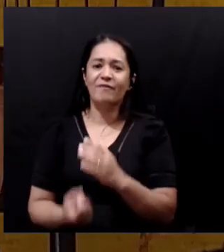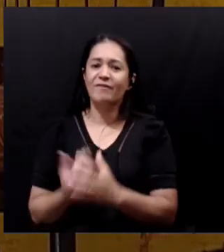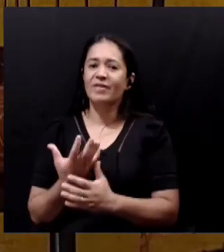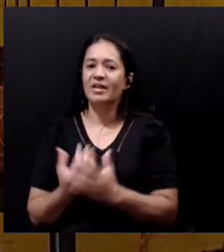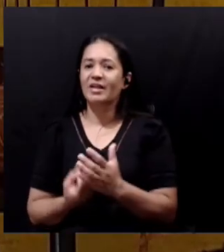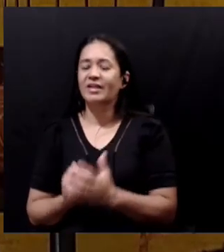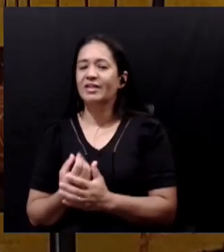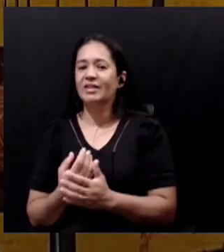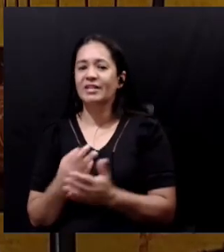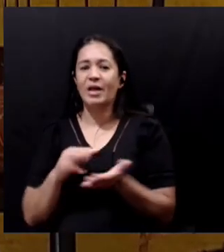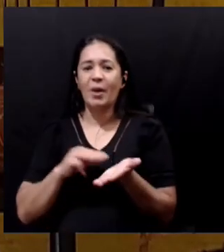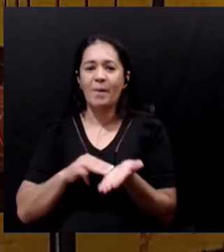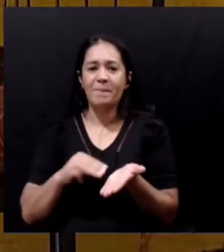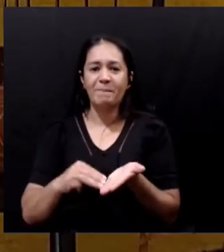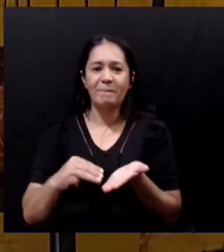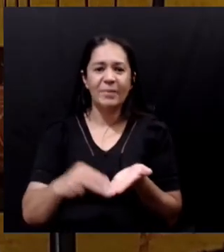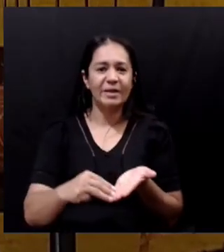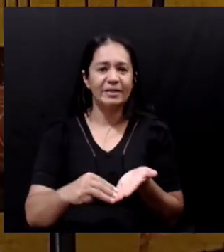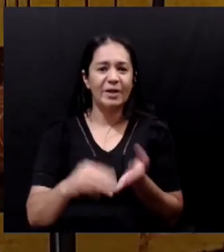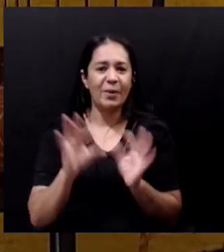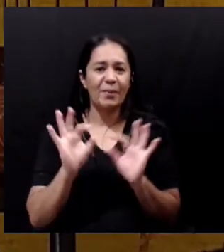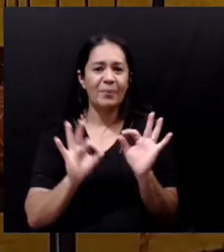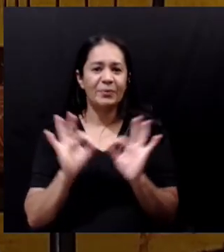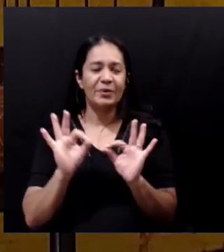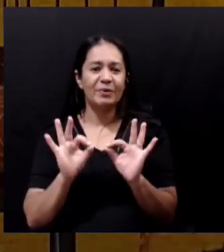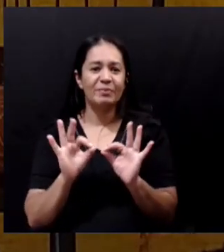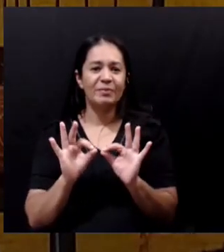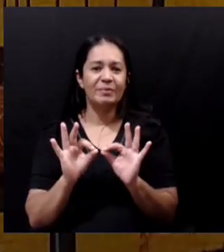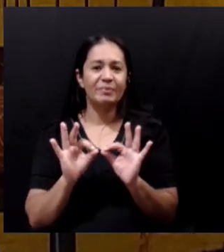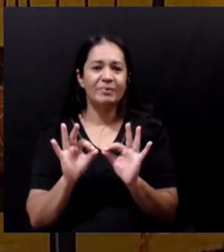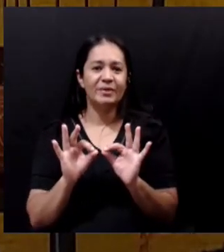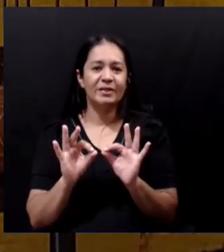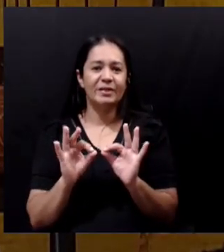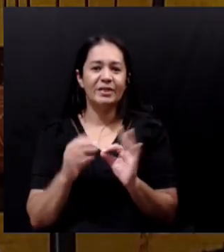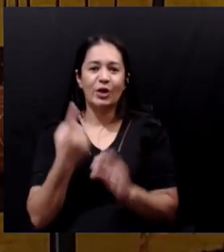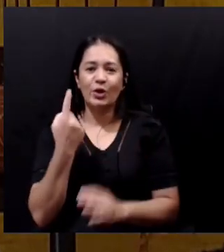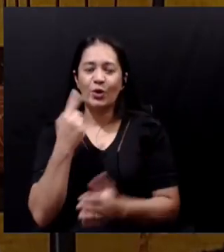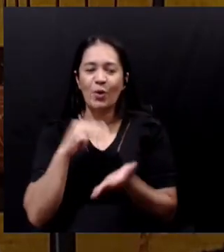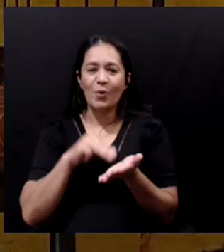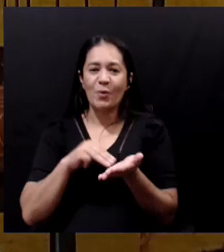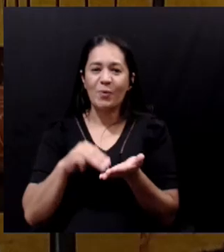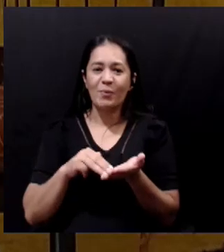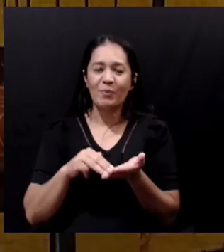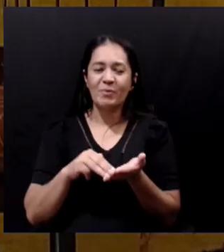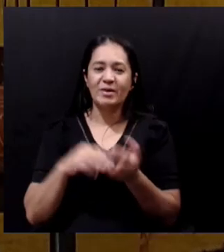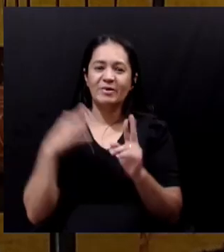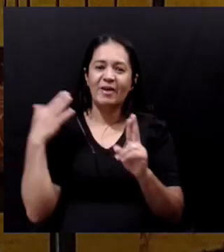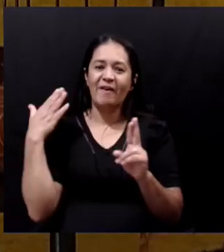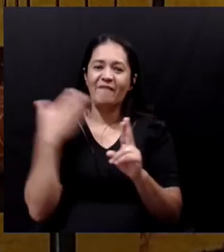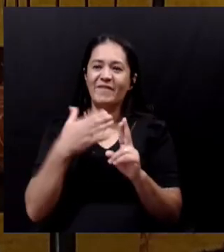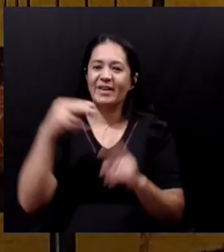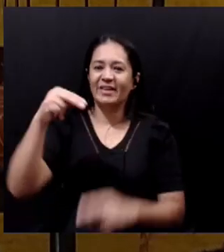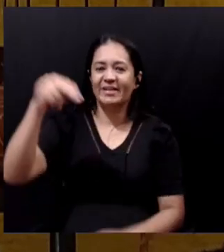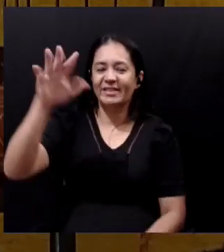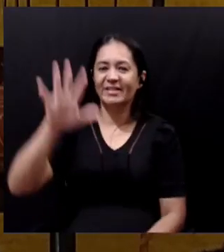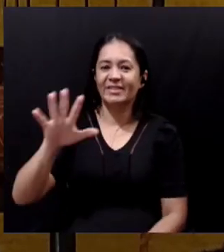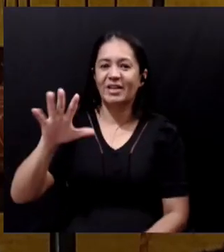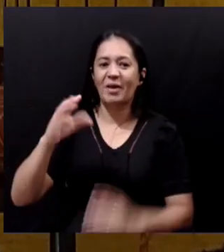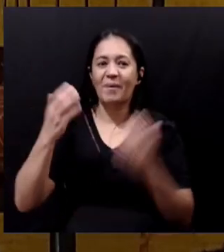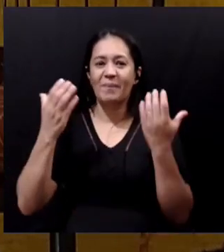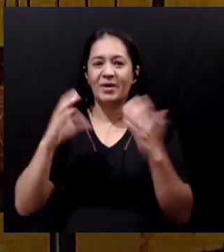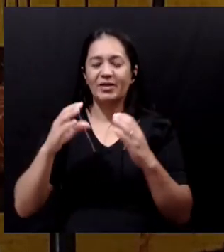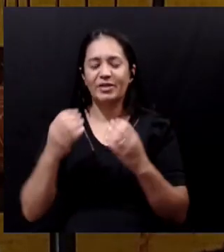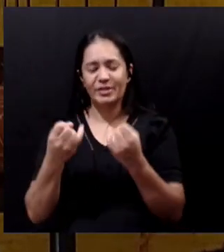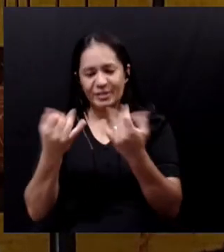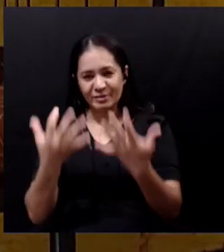pastéis, prepararam algo que remete justamente lá às suas origens para esse concurso. Fala um pouquinho desse prato. É